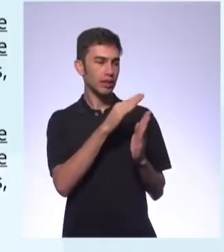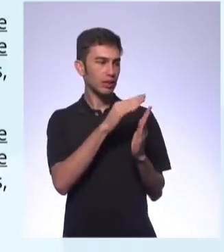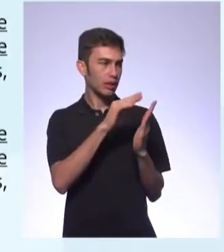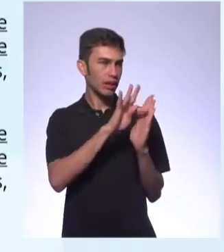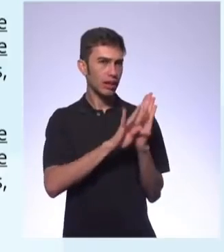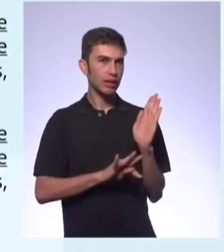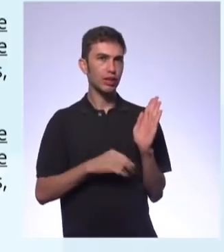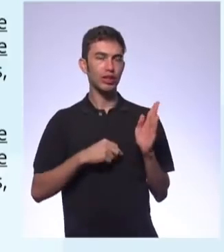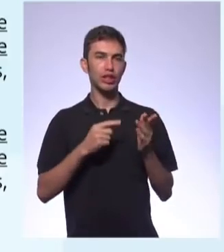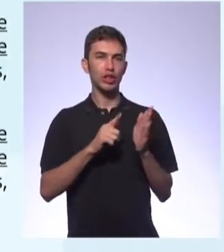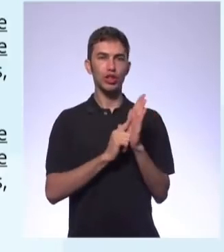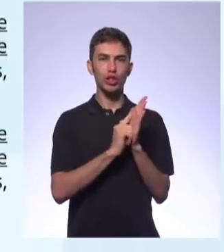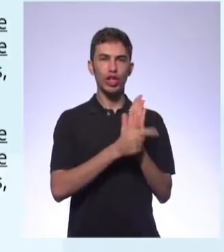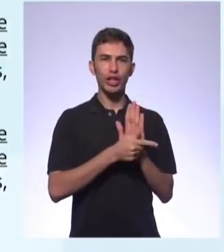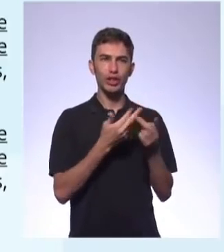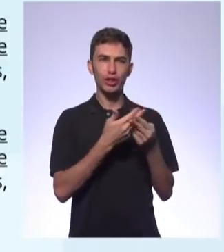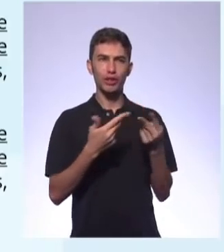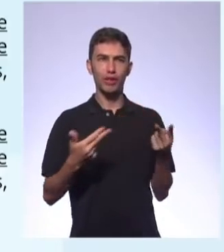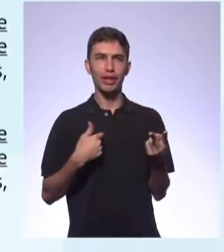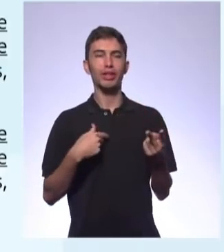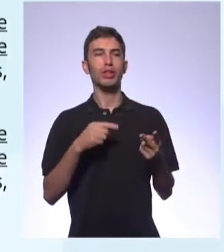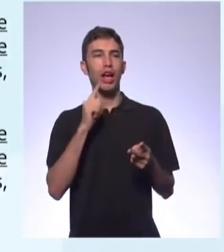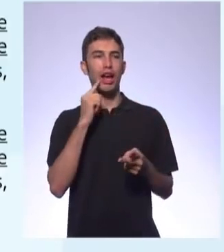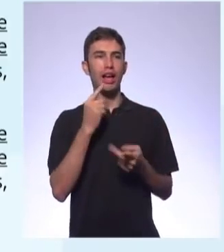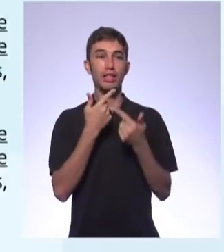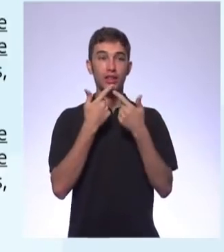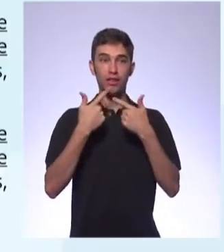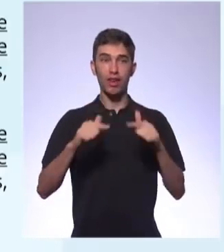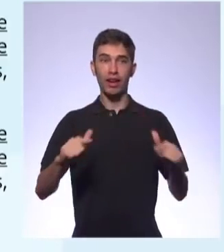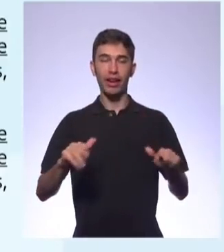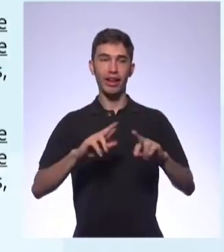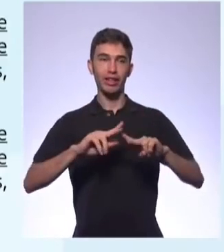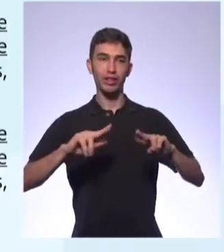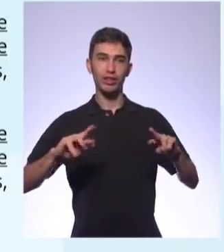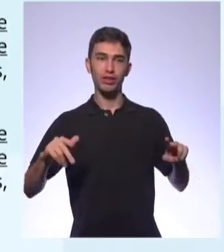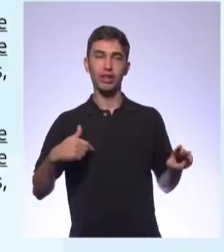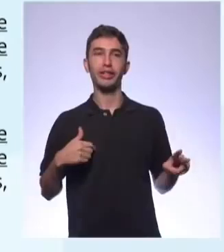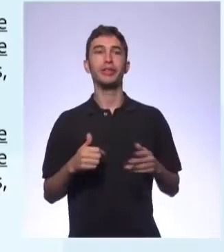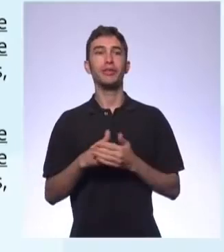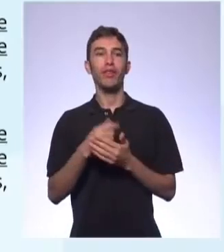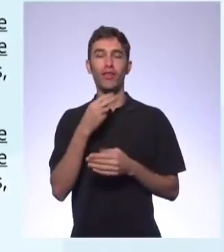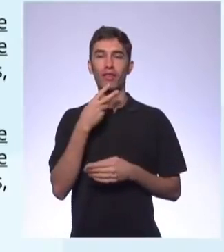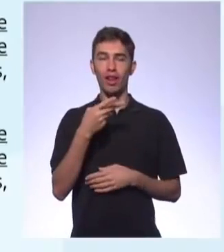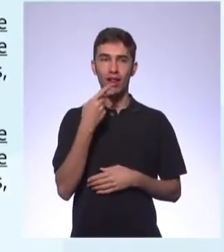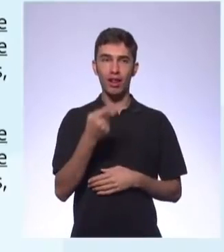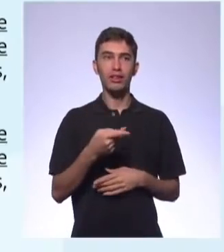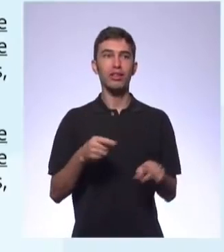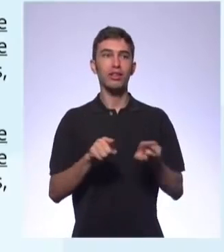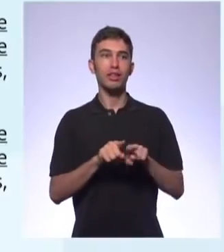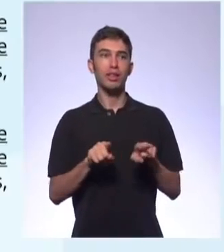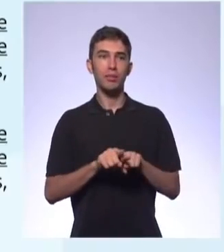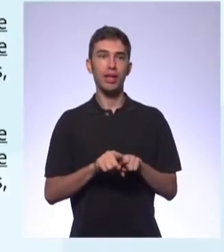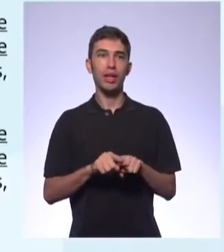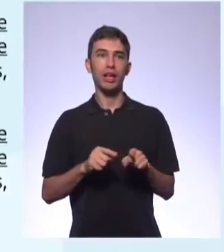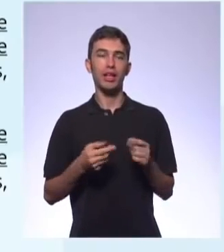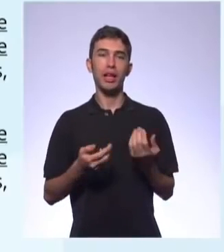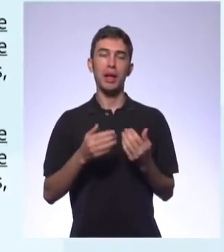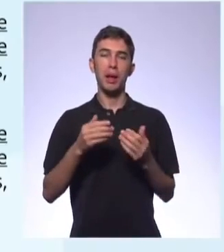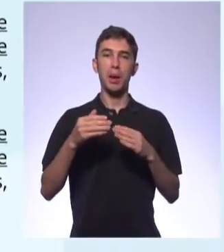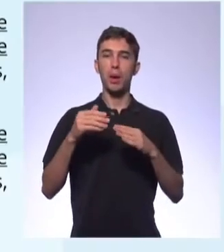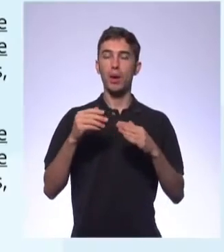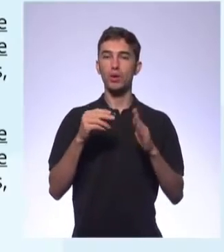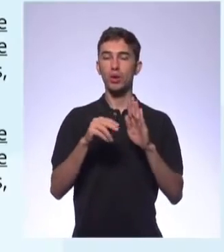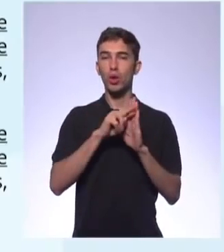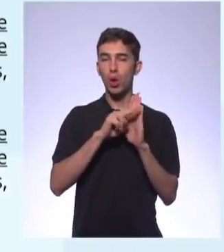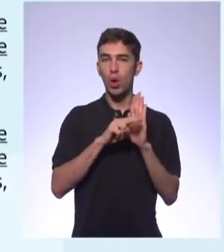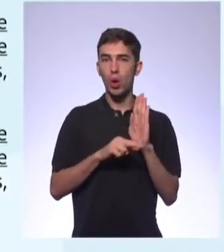diferentes gêneros as variedades de língua falada, né? O conceito da norma não padrão e